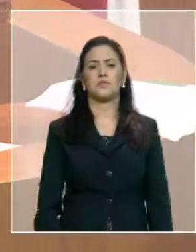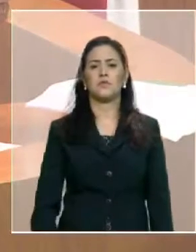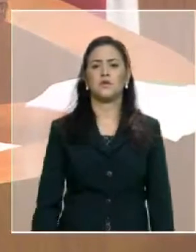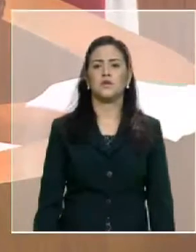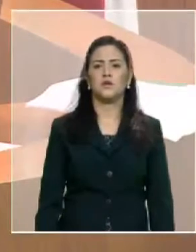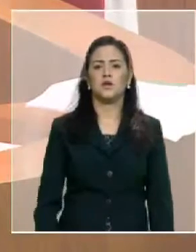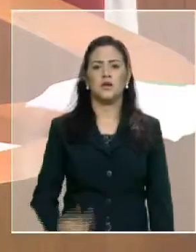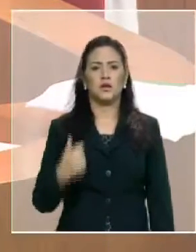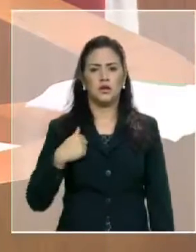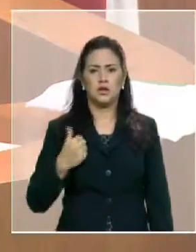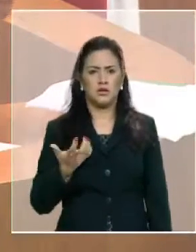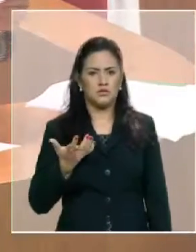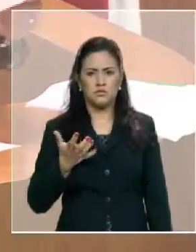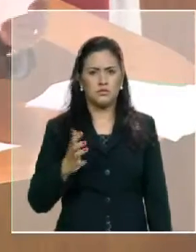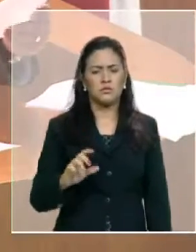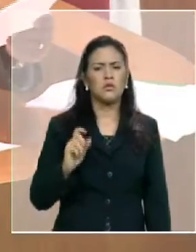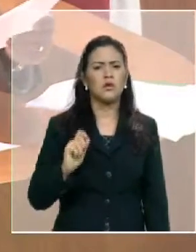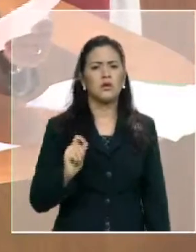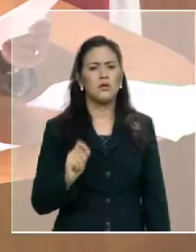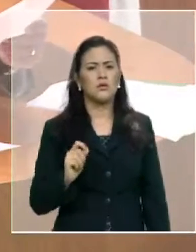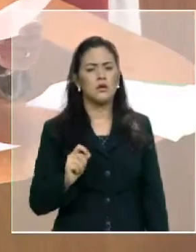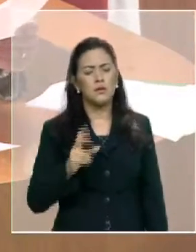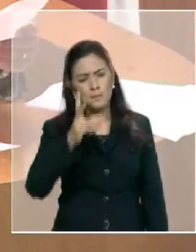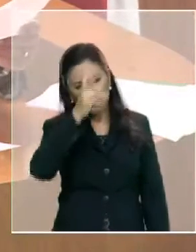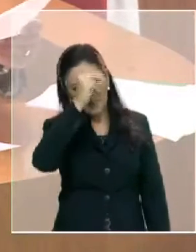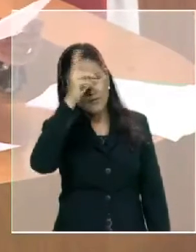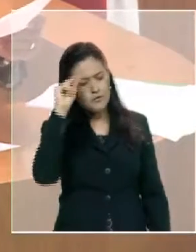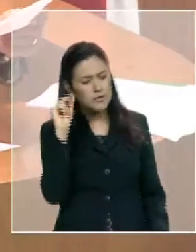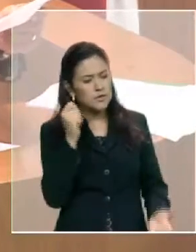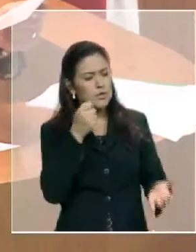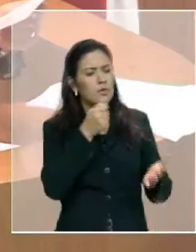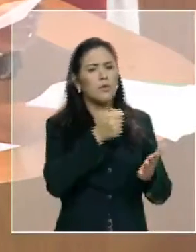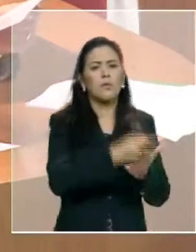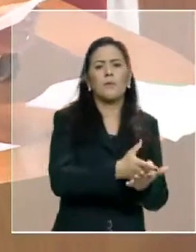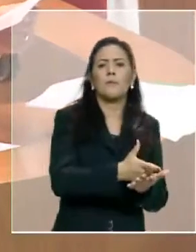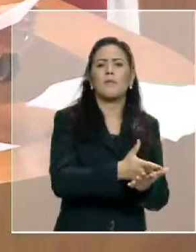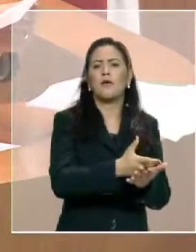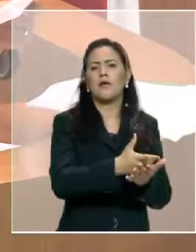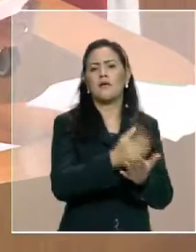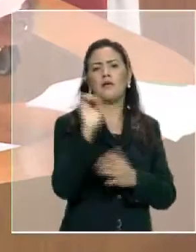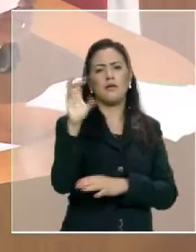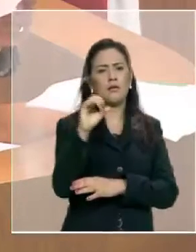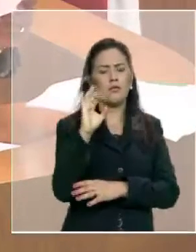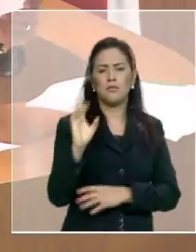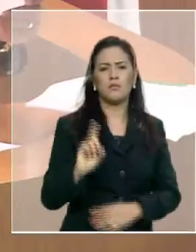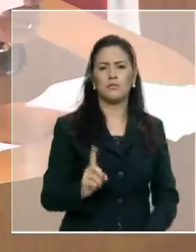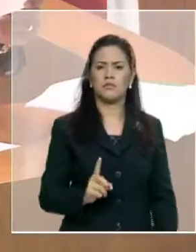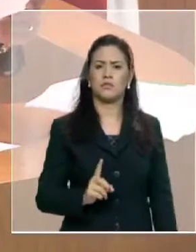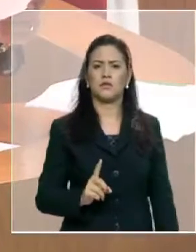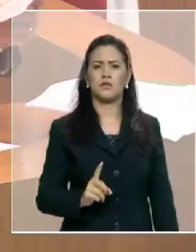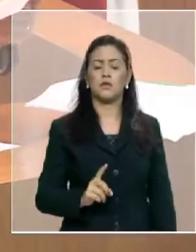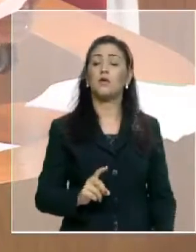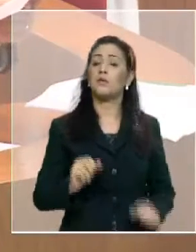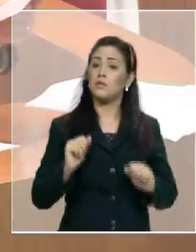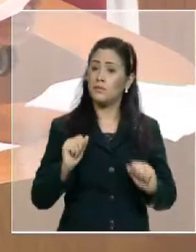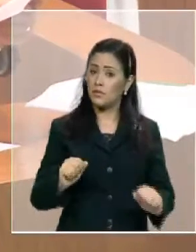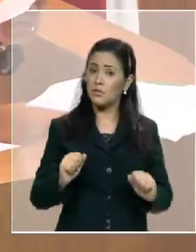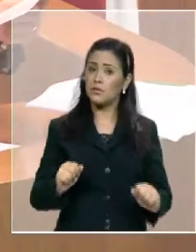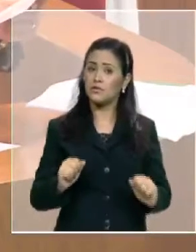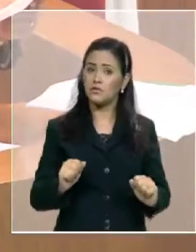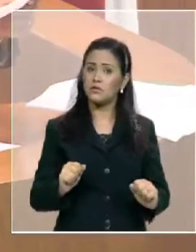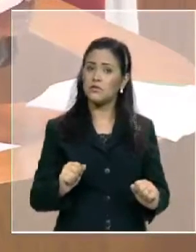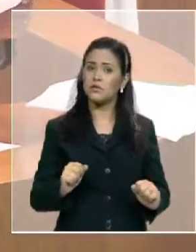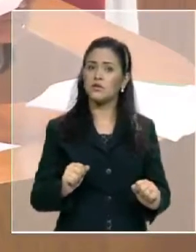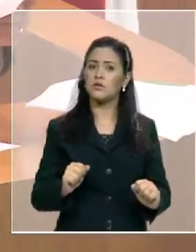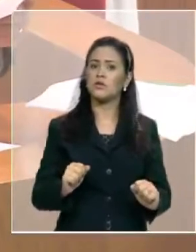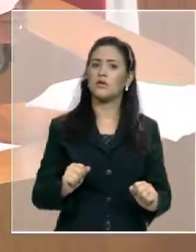ambulância, que o governador Flávio Dino faça uma ligação para o secretário Marcos Pacheco nesse momento e diga, Marcos Pacheco, atenda logo